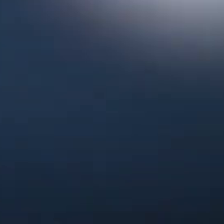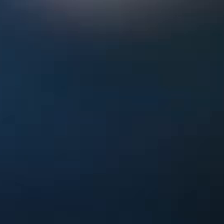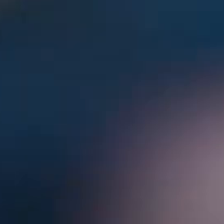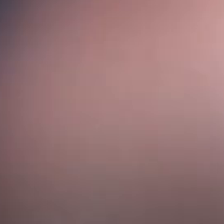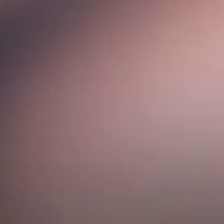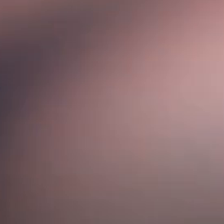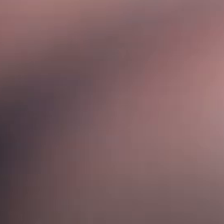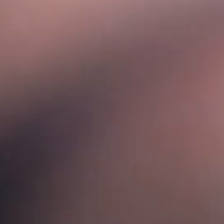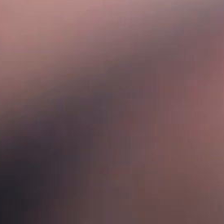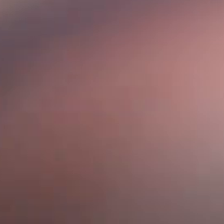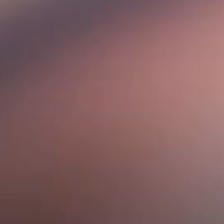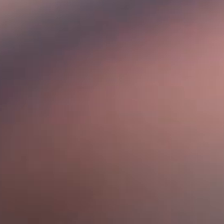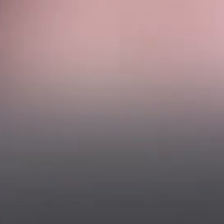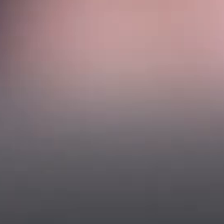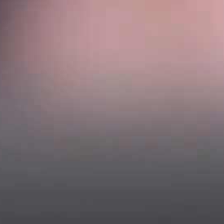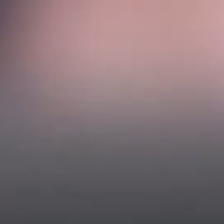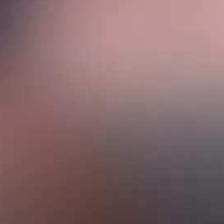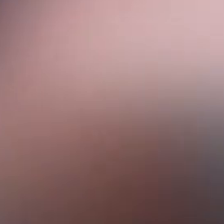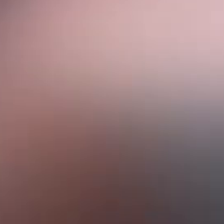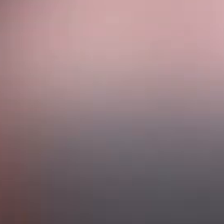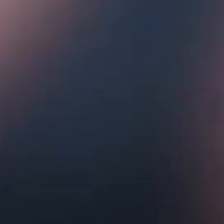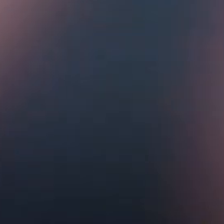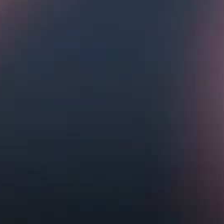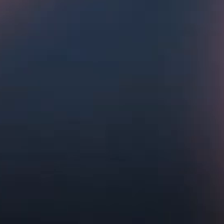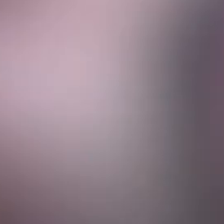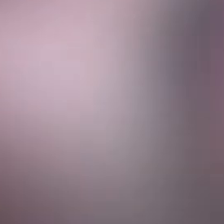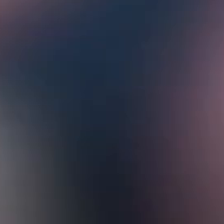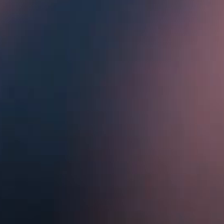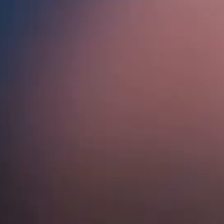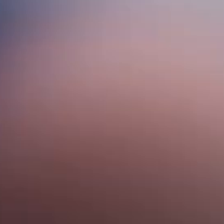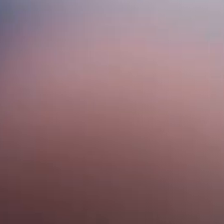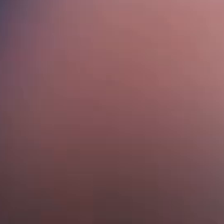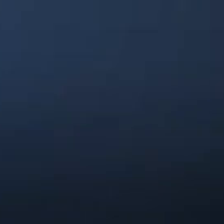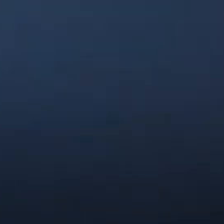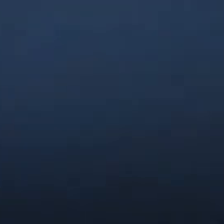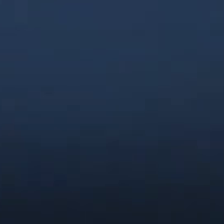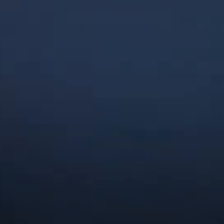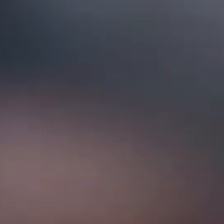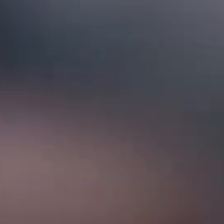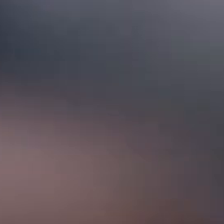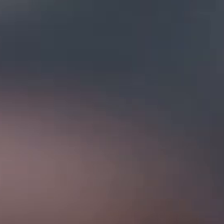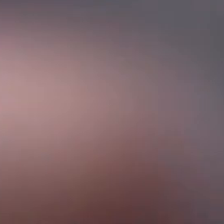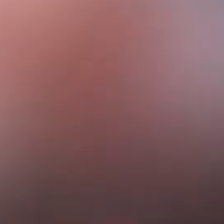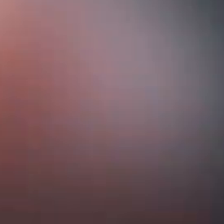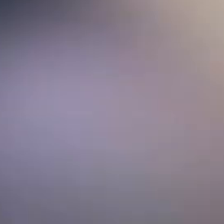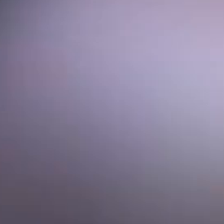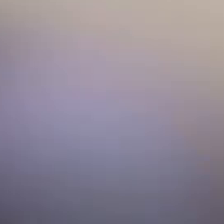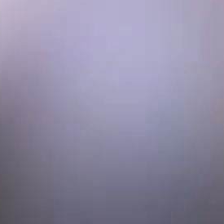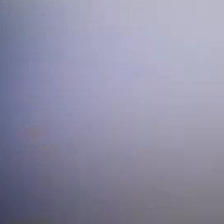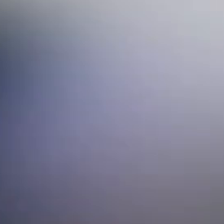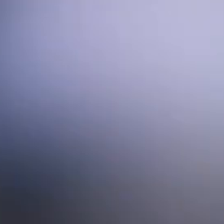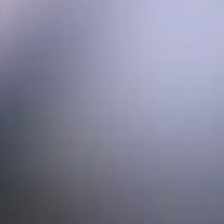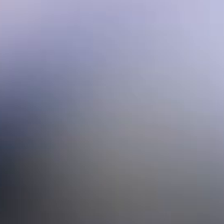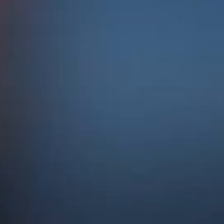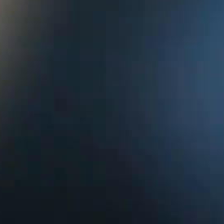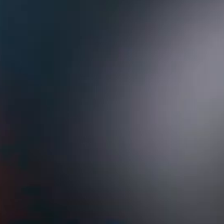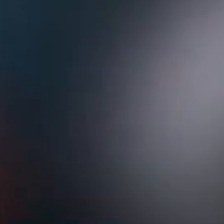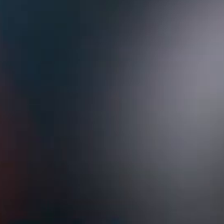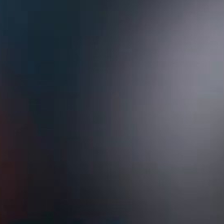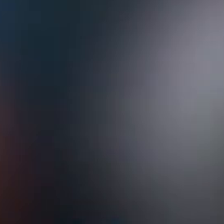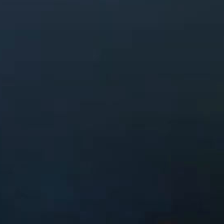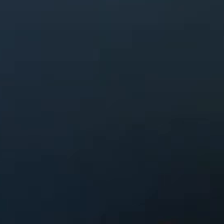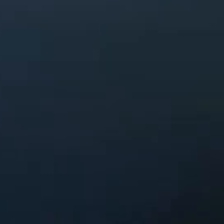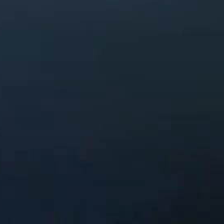ele vem. Esse Lula que vocês estão vendo tem mais experiência do que o Lula de 50 anos. Que ganhou a